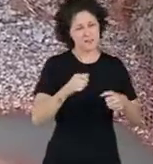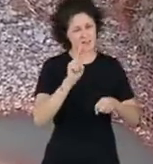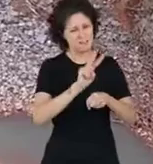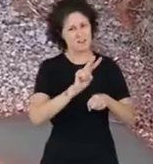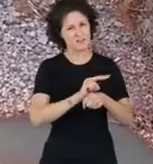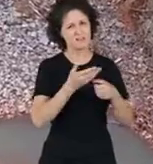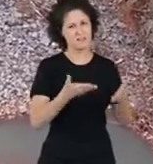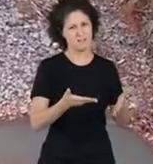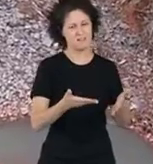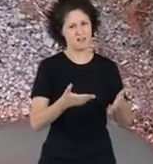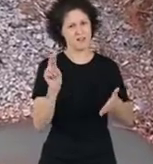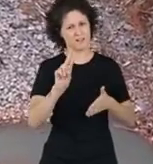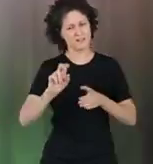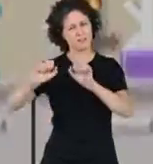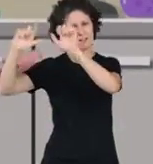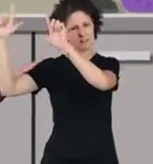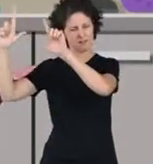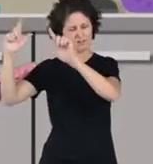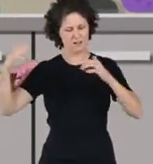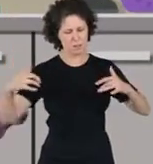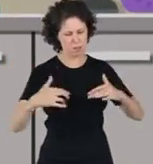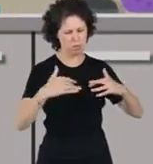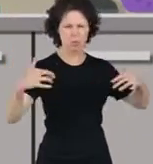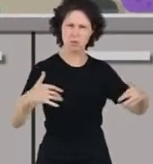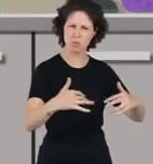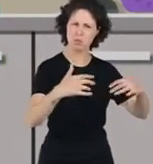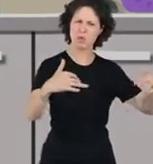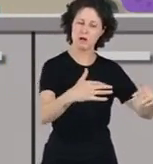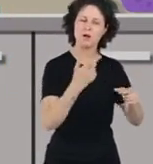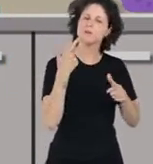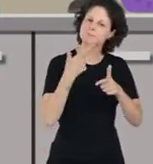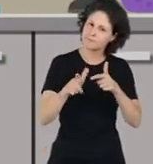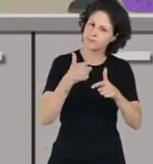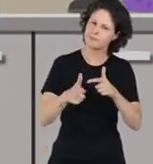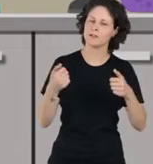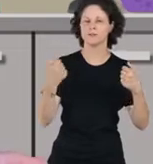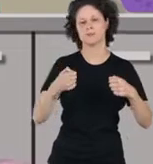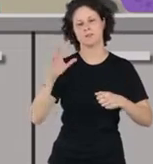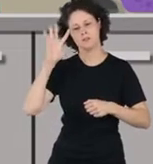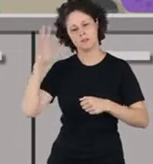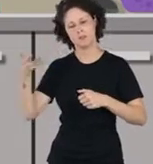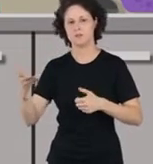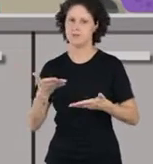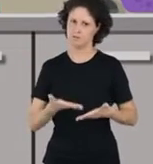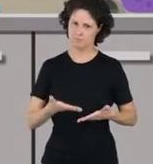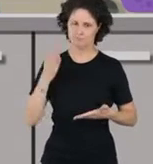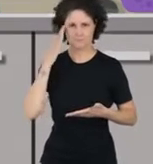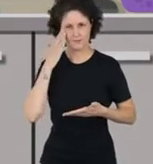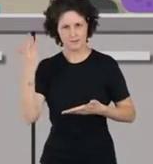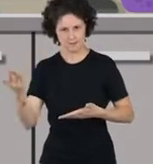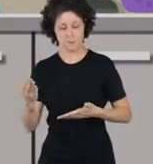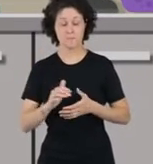eles possam sofrer o assoreamento. Todos esses problemas são comuns em áreas degradadas. Em alguns casos, a própria